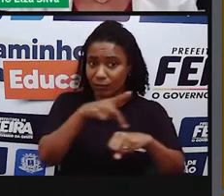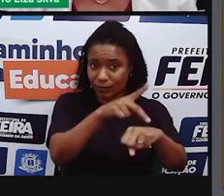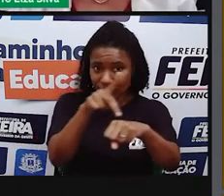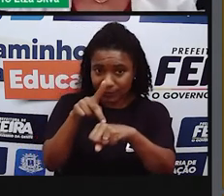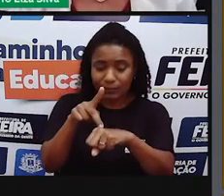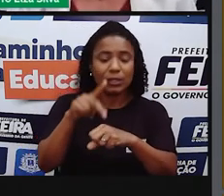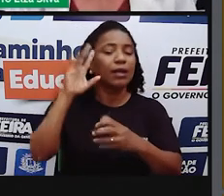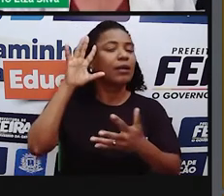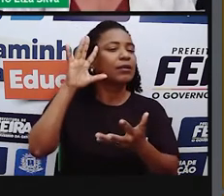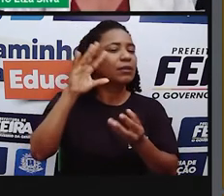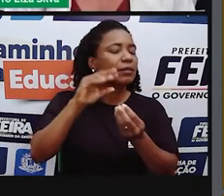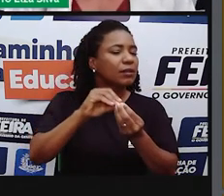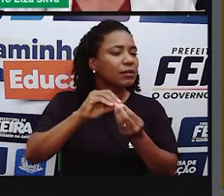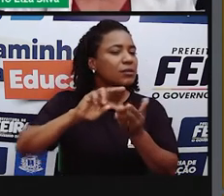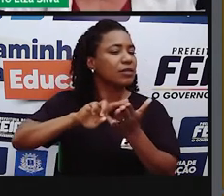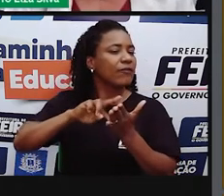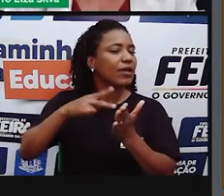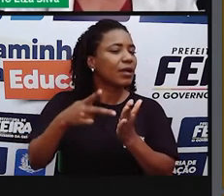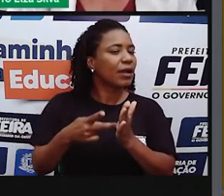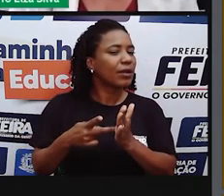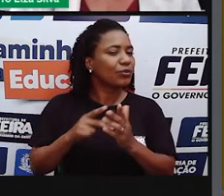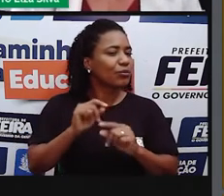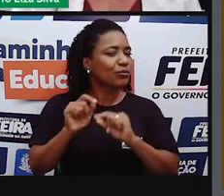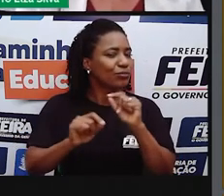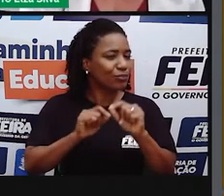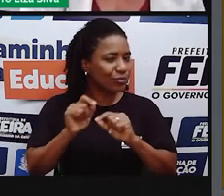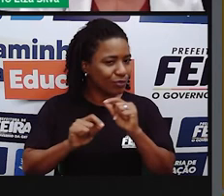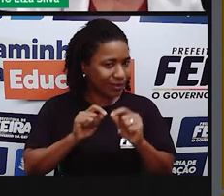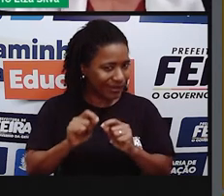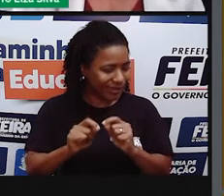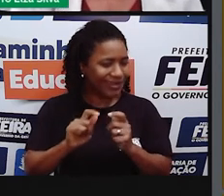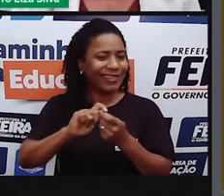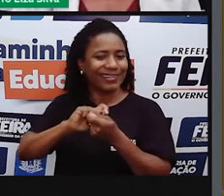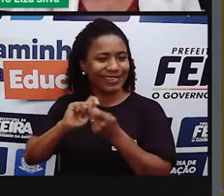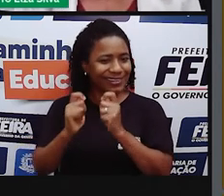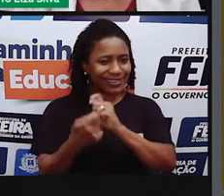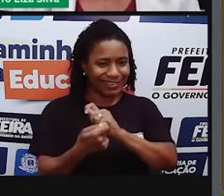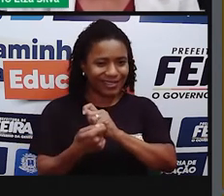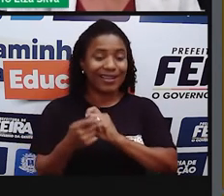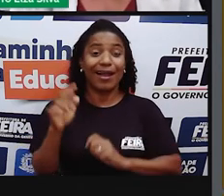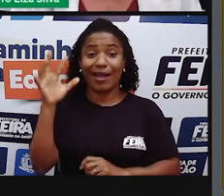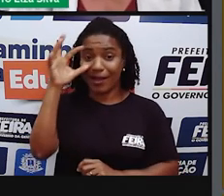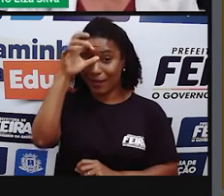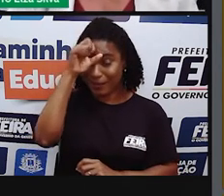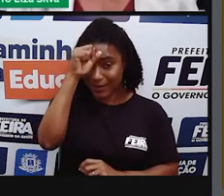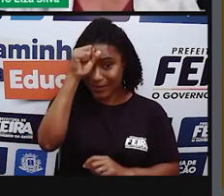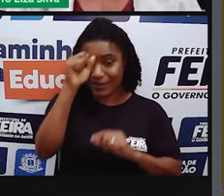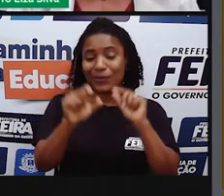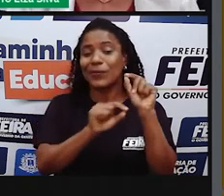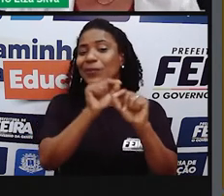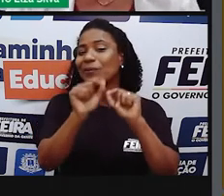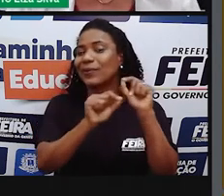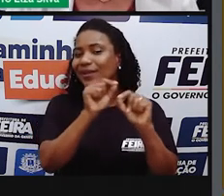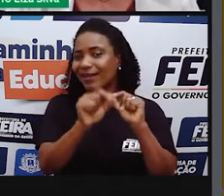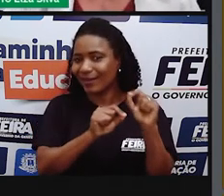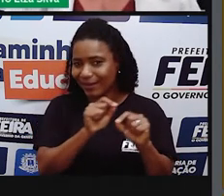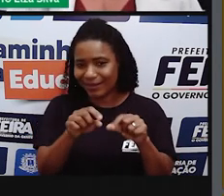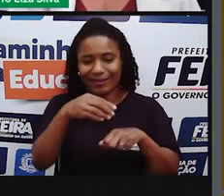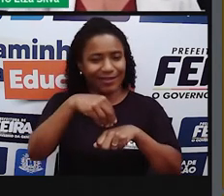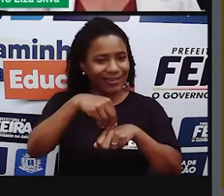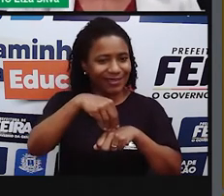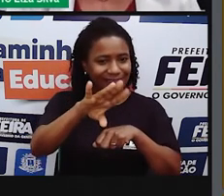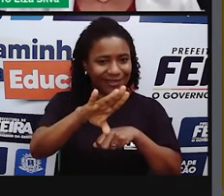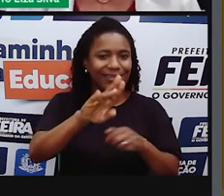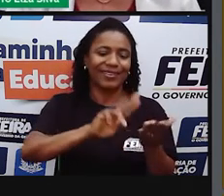compreensão geral para você entender qual é a lição, qual é o ensinamento que esse provérbio passa para as